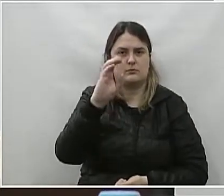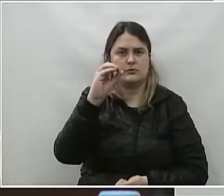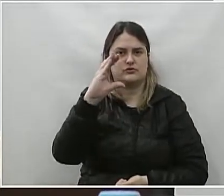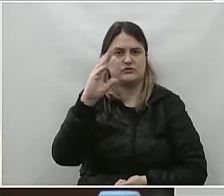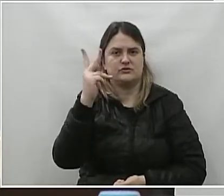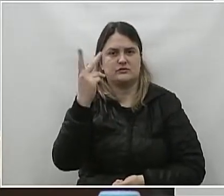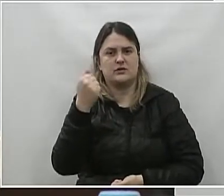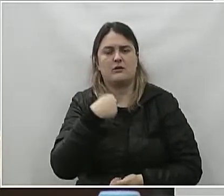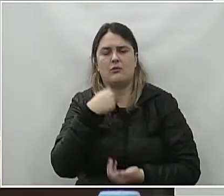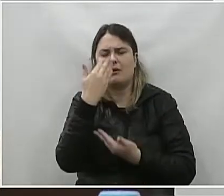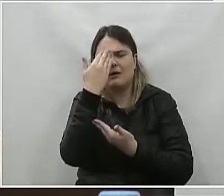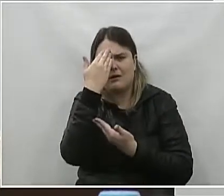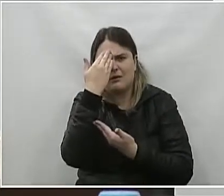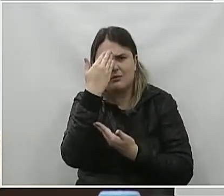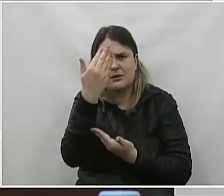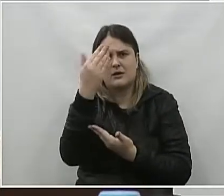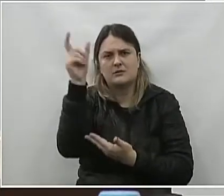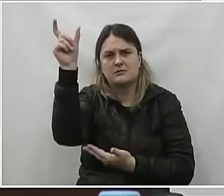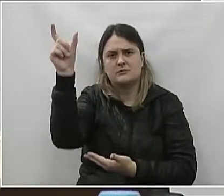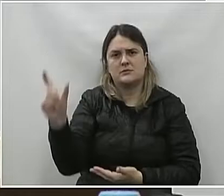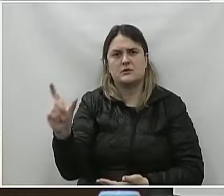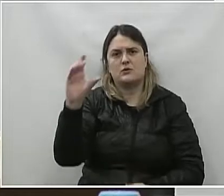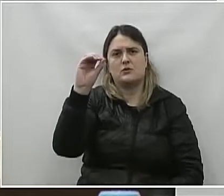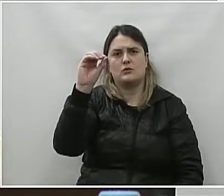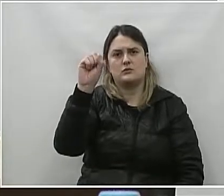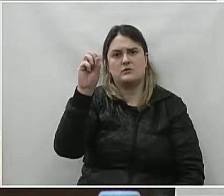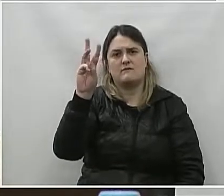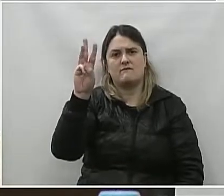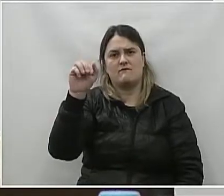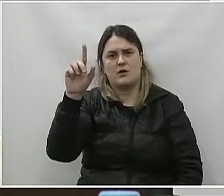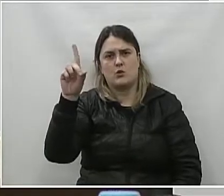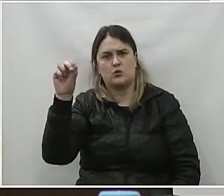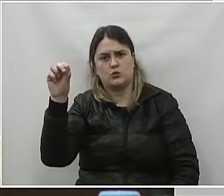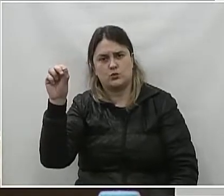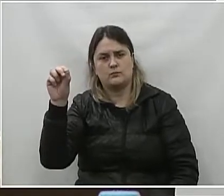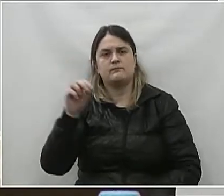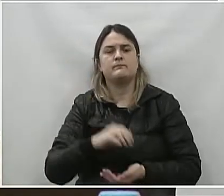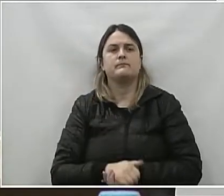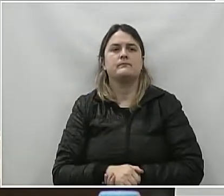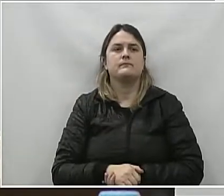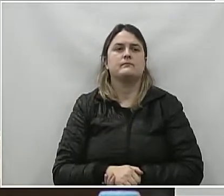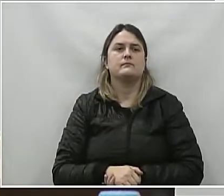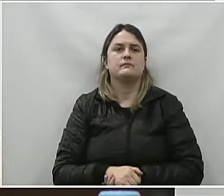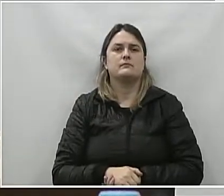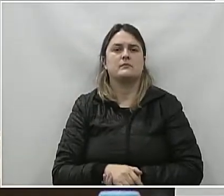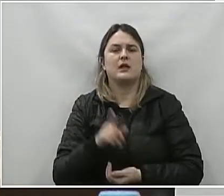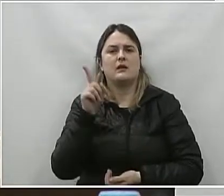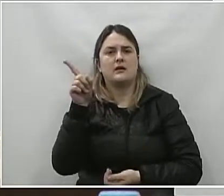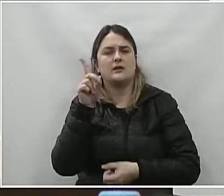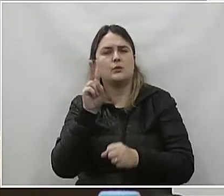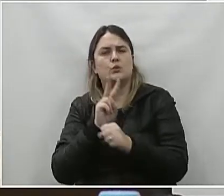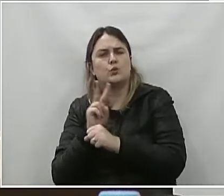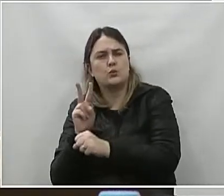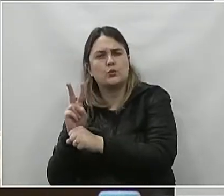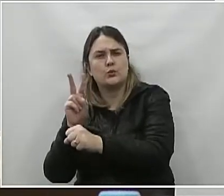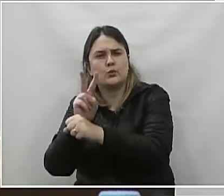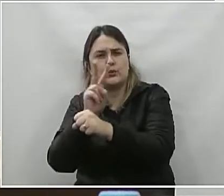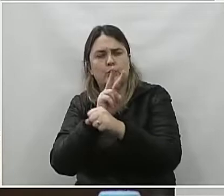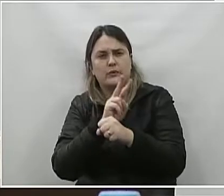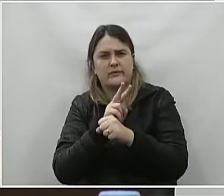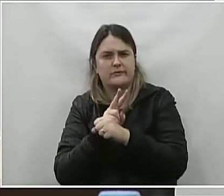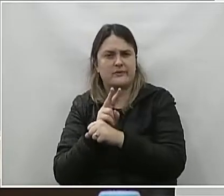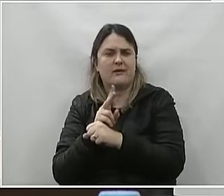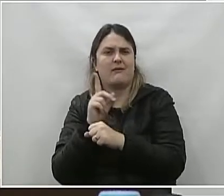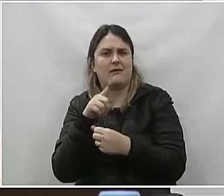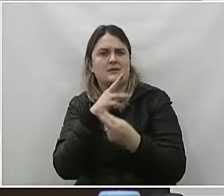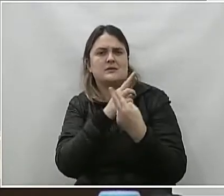Tenho uma gratidão imensa pela pessoa do senhor Oswaldo Tzig, que, estando ali cuidando do ferroviário, foi uma das